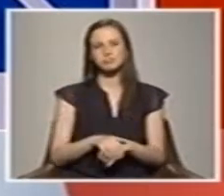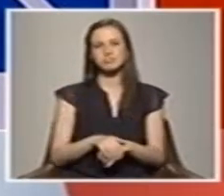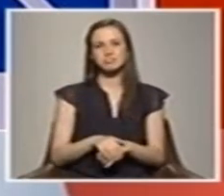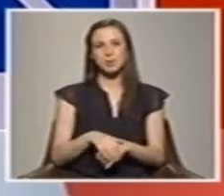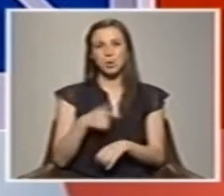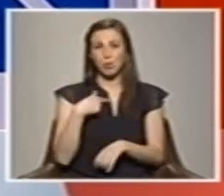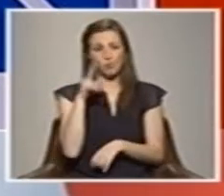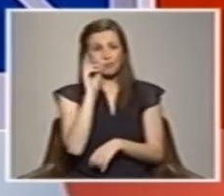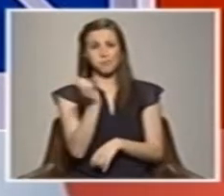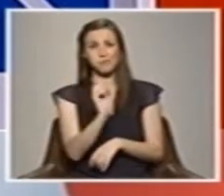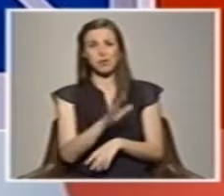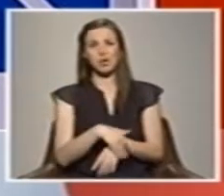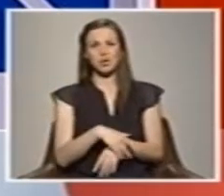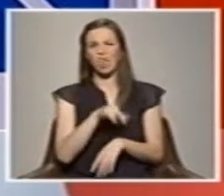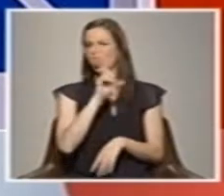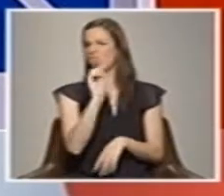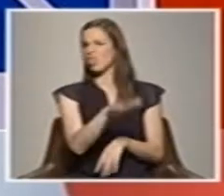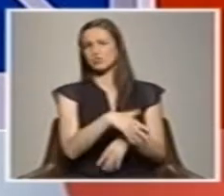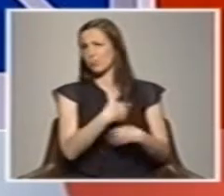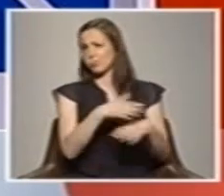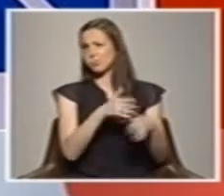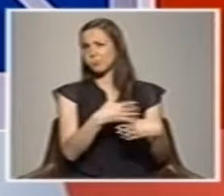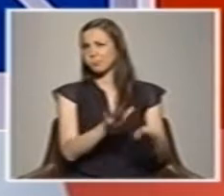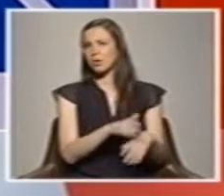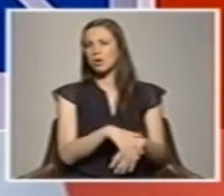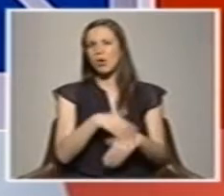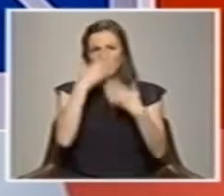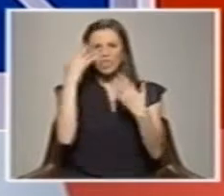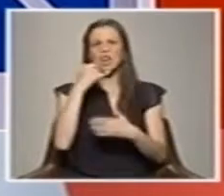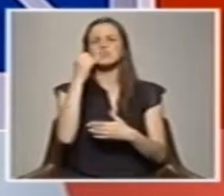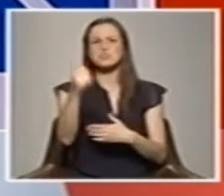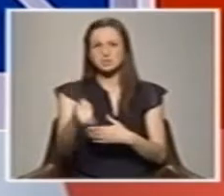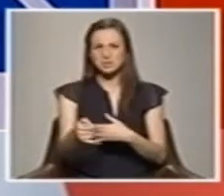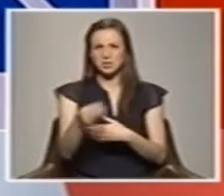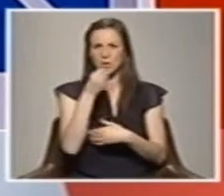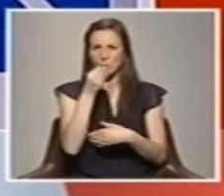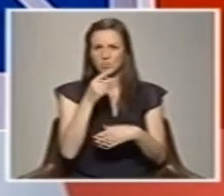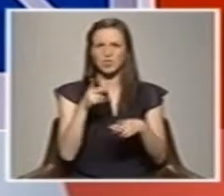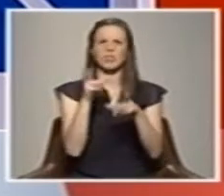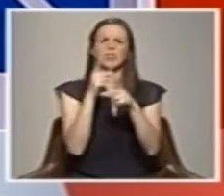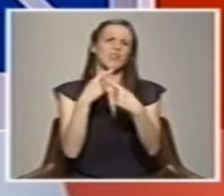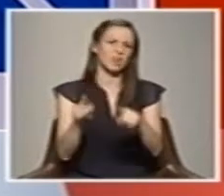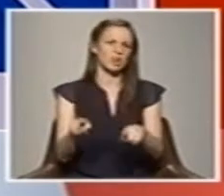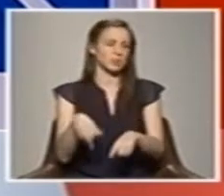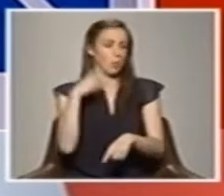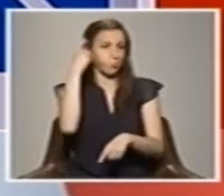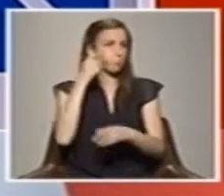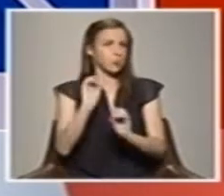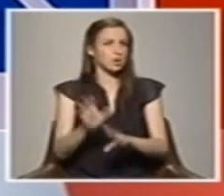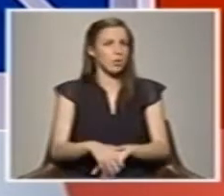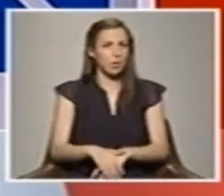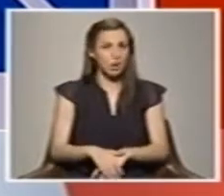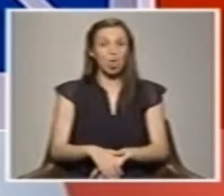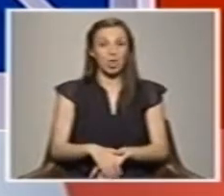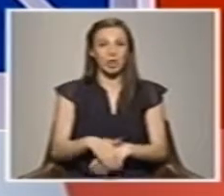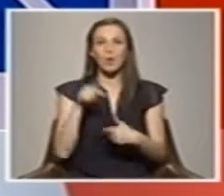nem dava conta disso e ponha para o lixo e no outro dia era outro comer e nem pensava nisso. Hoje em